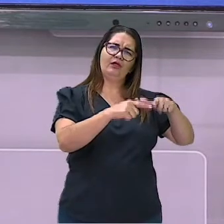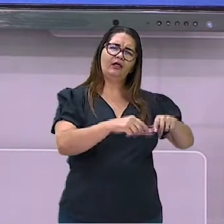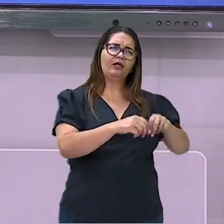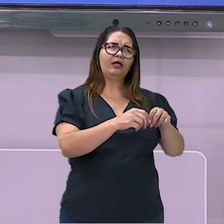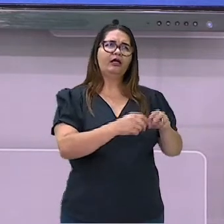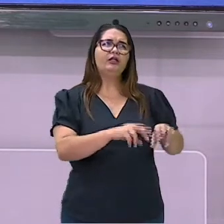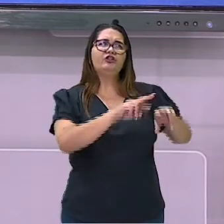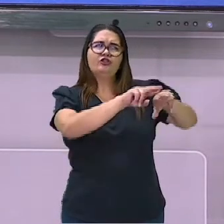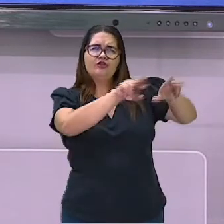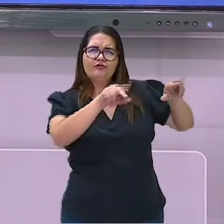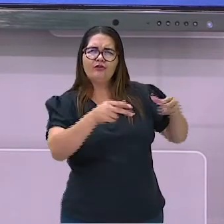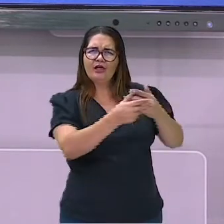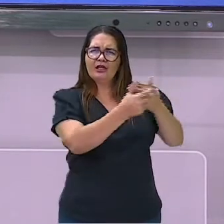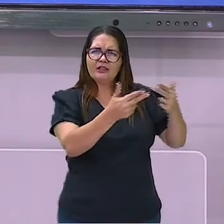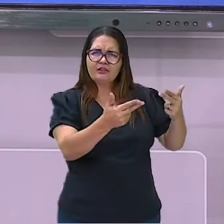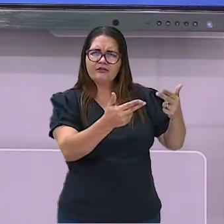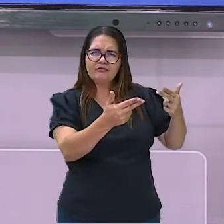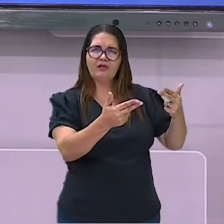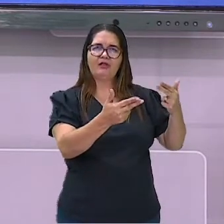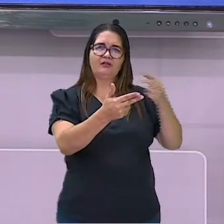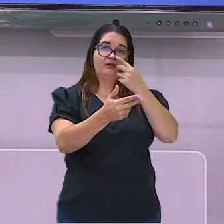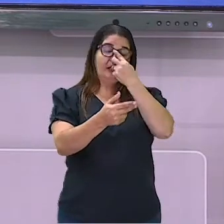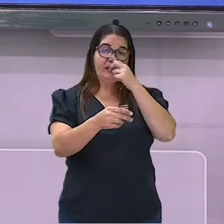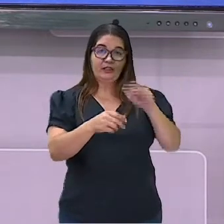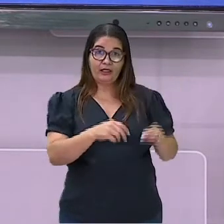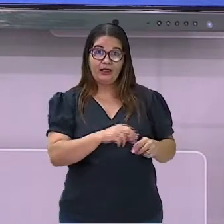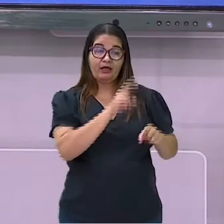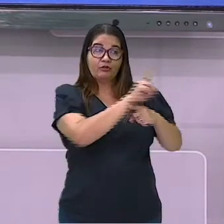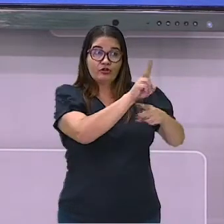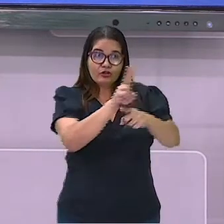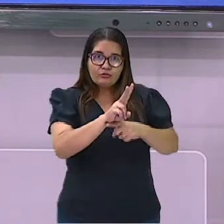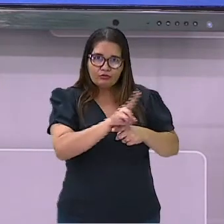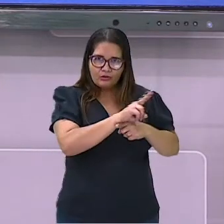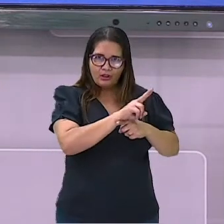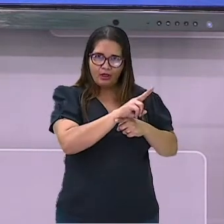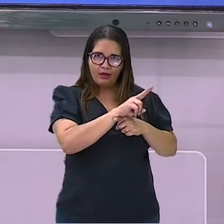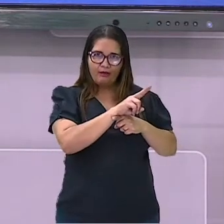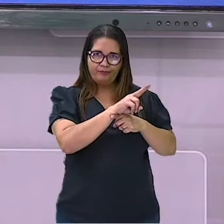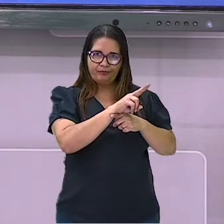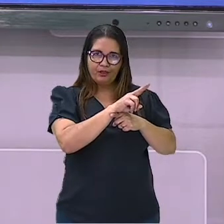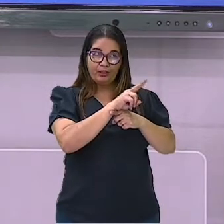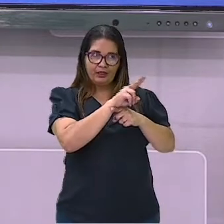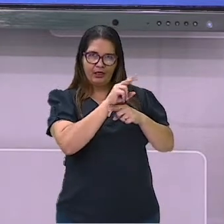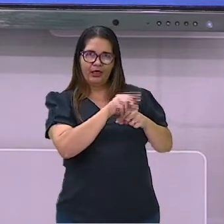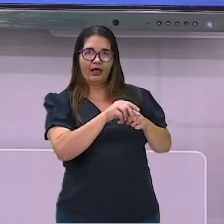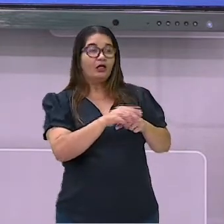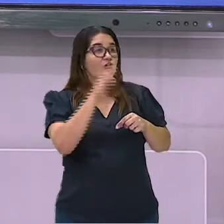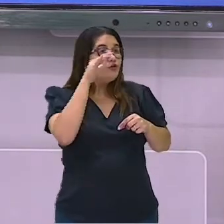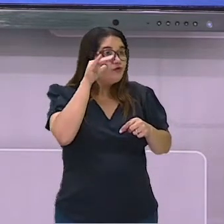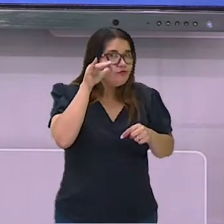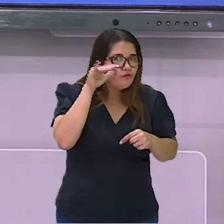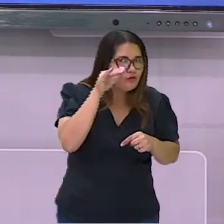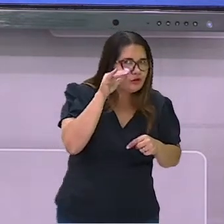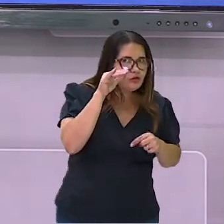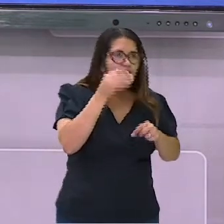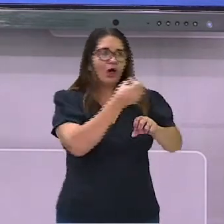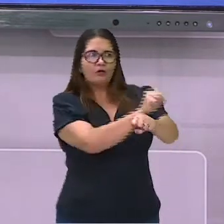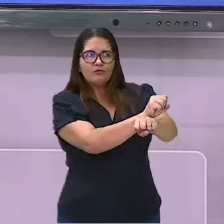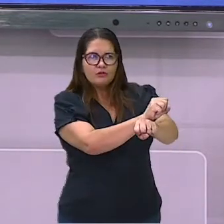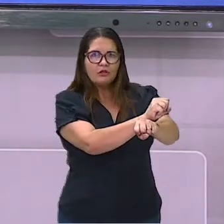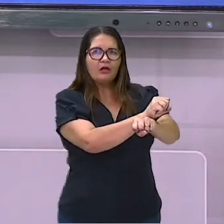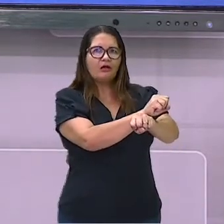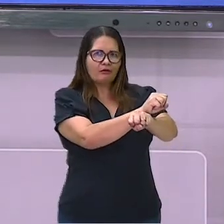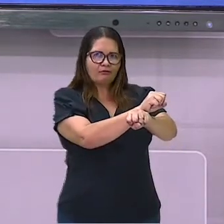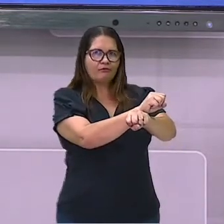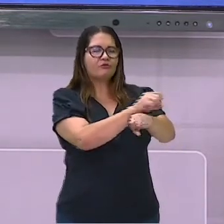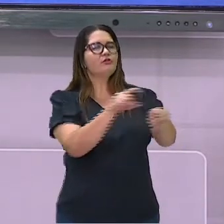e determinava os momentos adequados para o cultivo e a colheita. Então, ele era um especialista nessa produção.